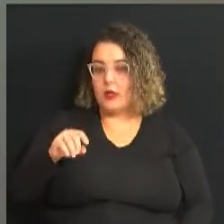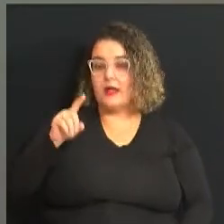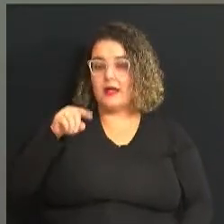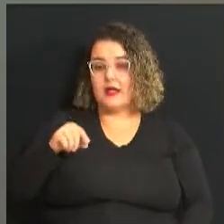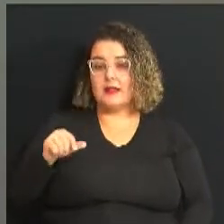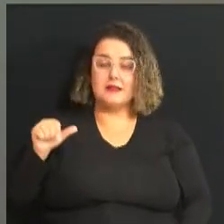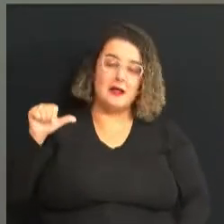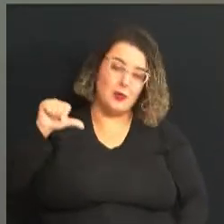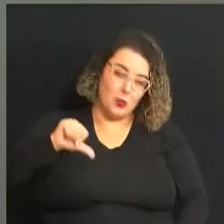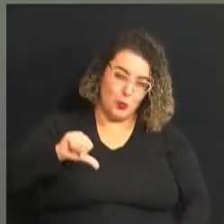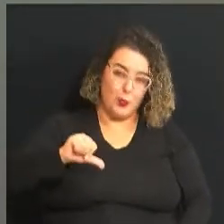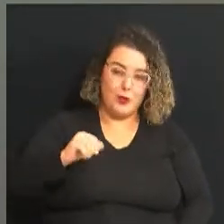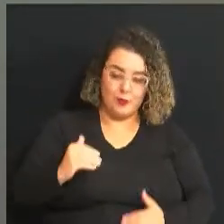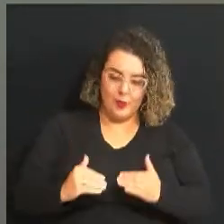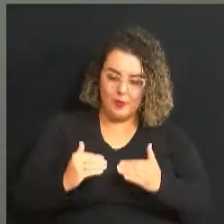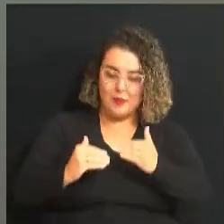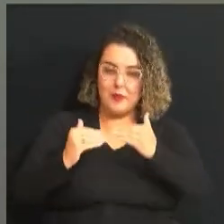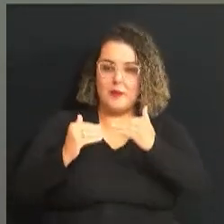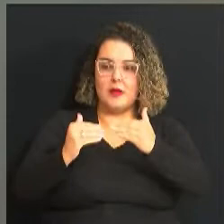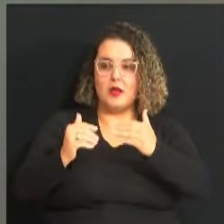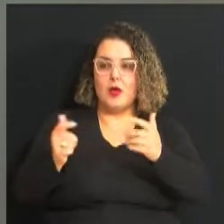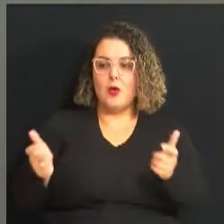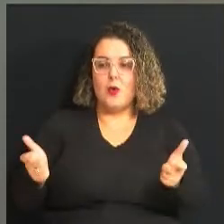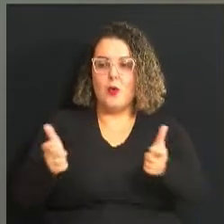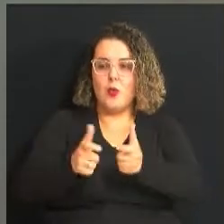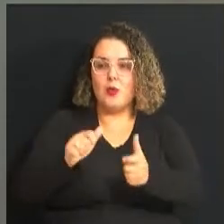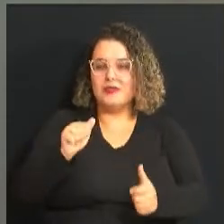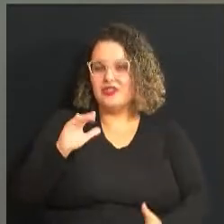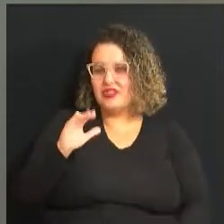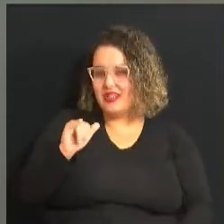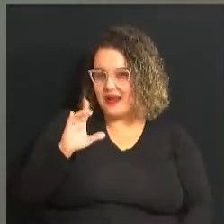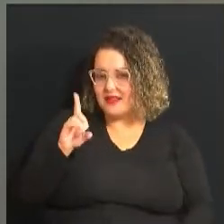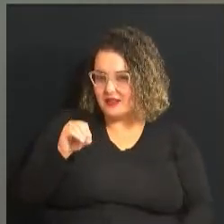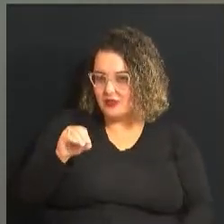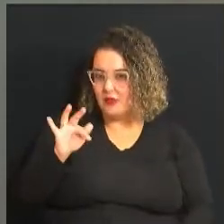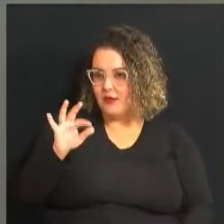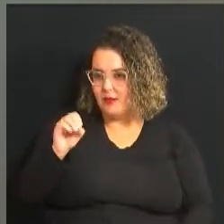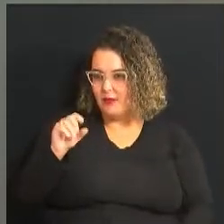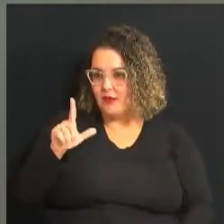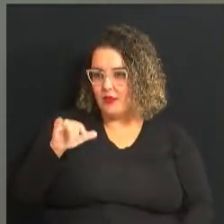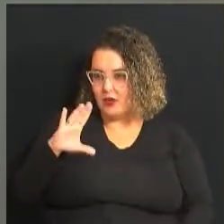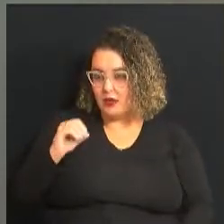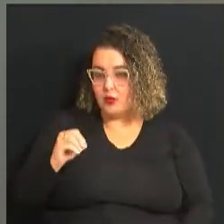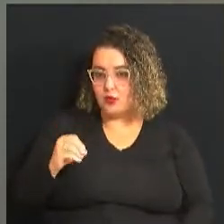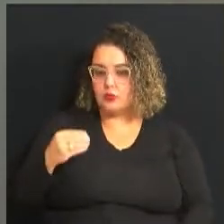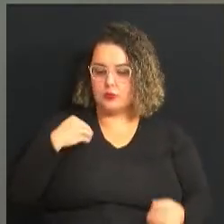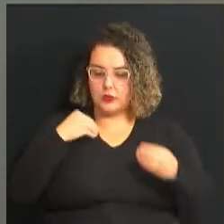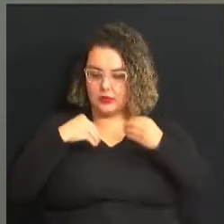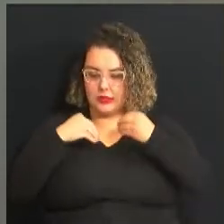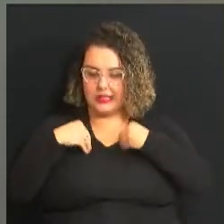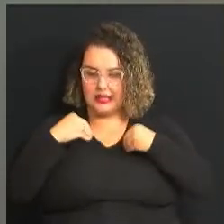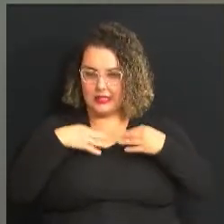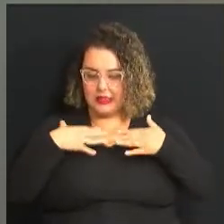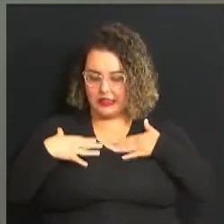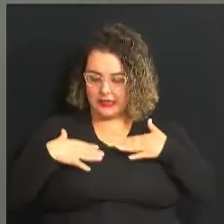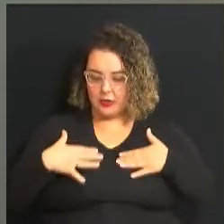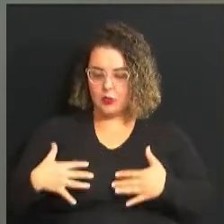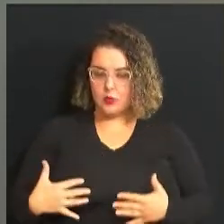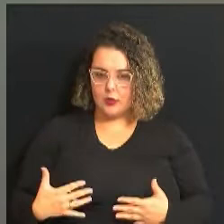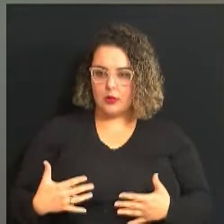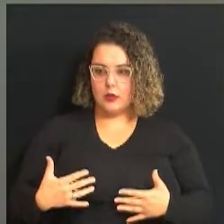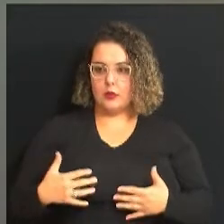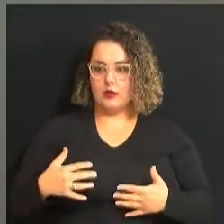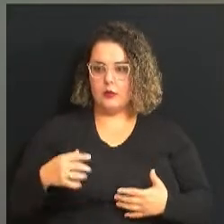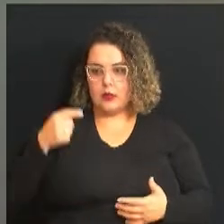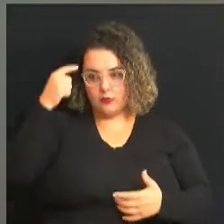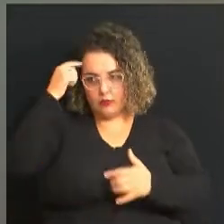ela é decorrente de baixos níveis de ácido fólico no organismo. Então, para prevenir essa formação neurológica